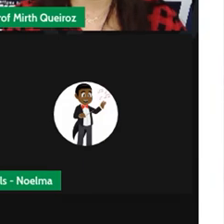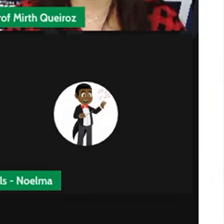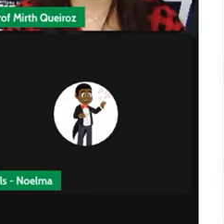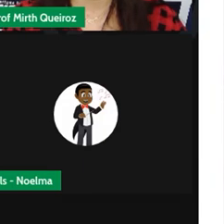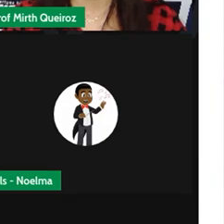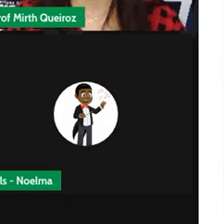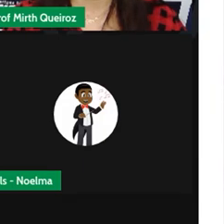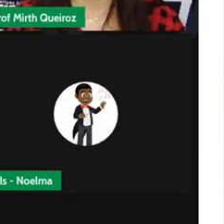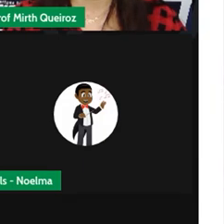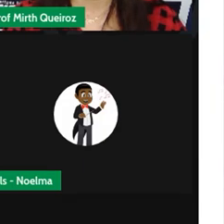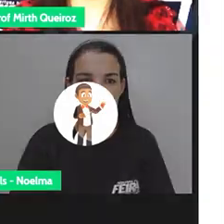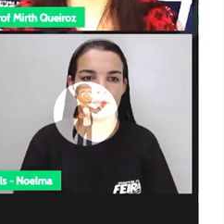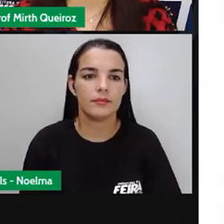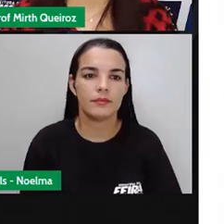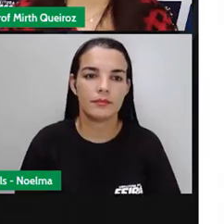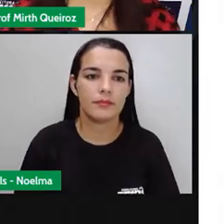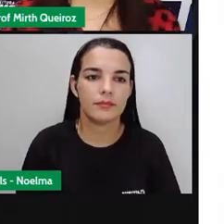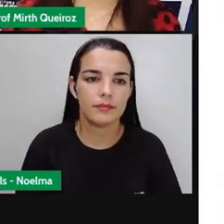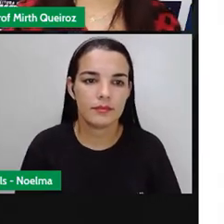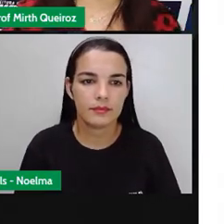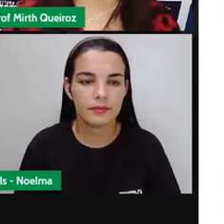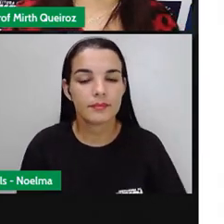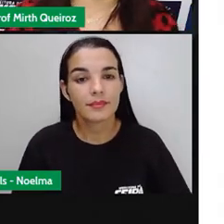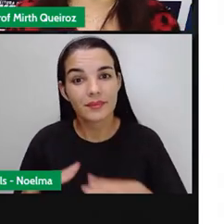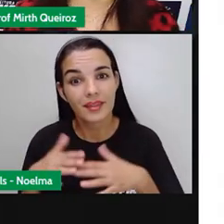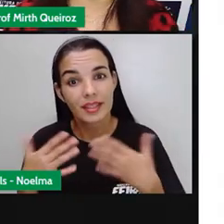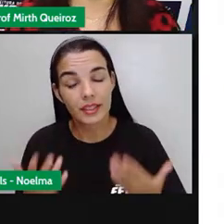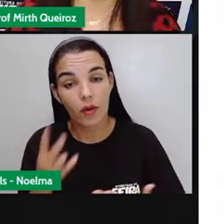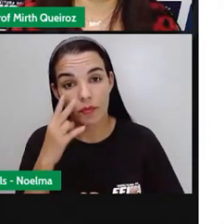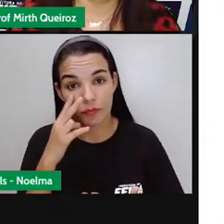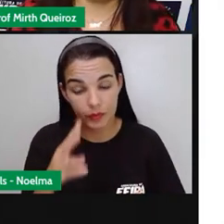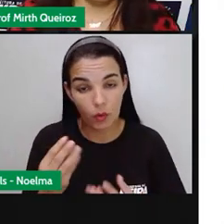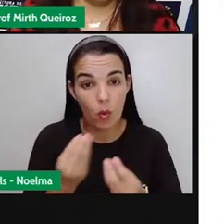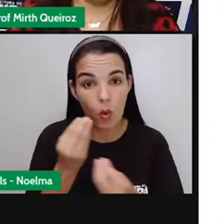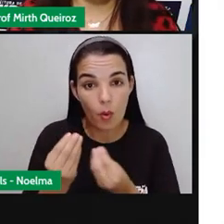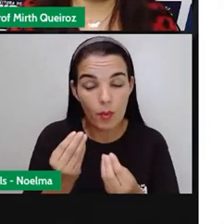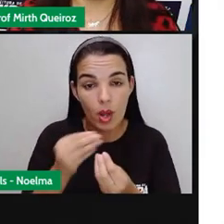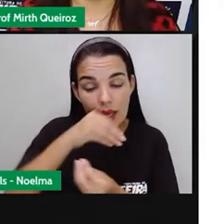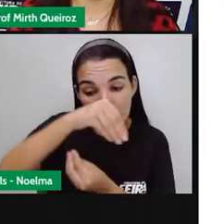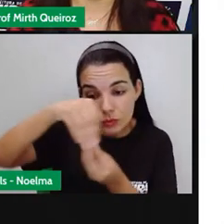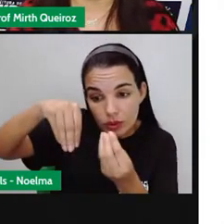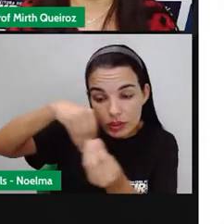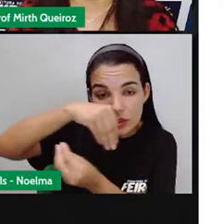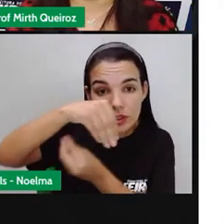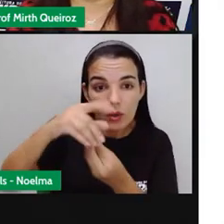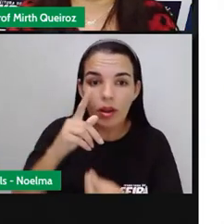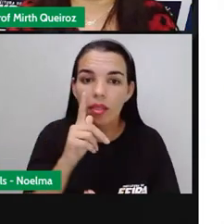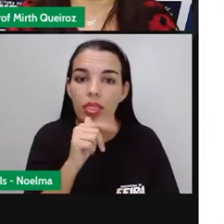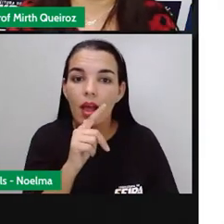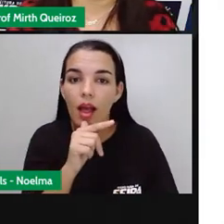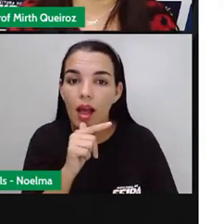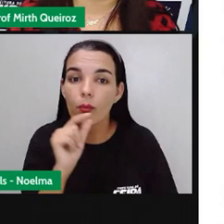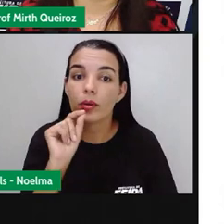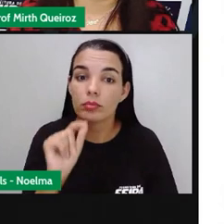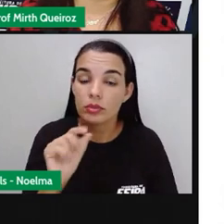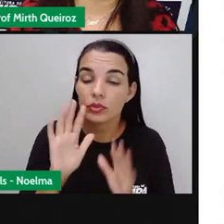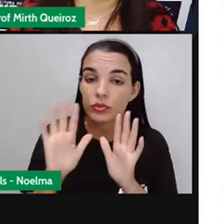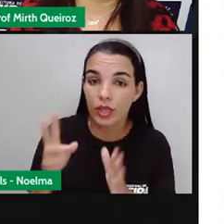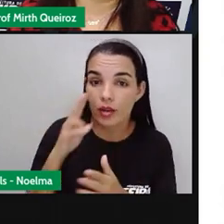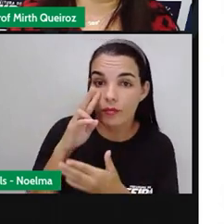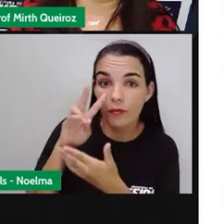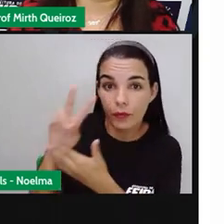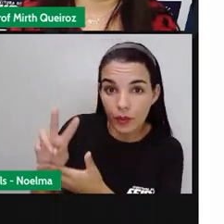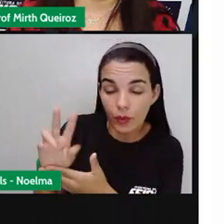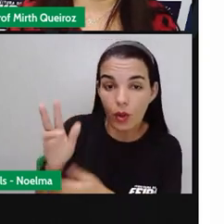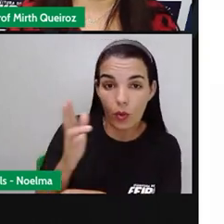desconto para vocês aqui na descrição. E assim como acontece o ciclo da água? O ciclo da água, como foi visto